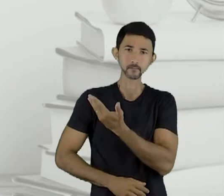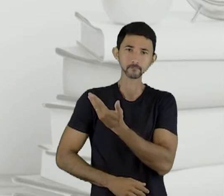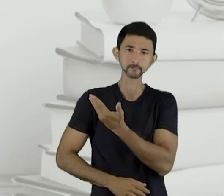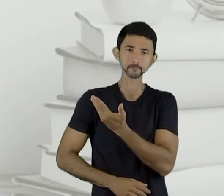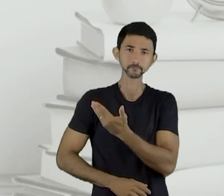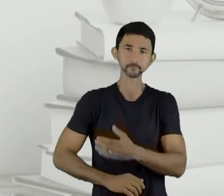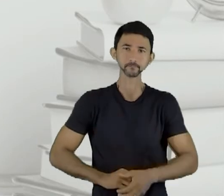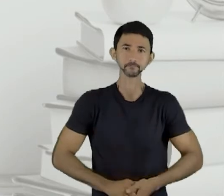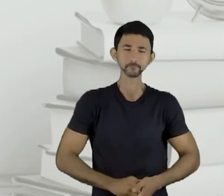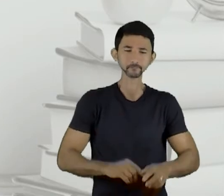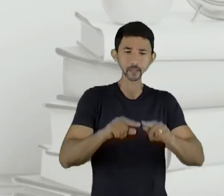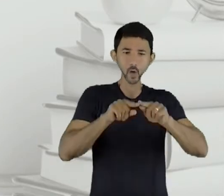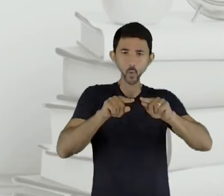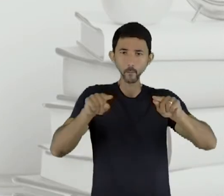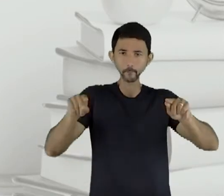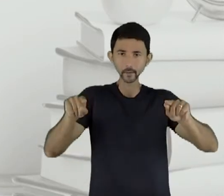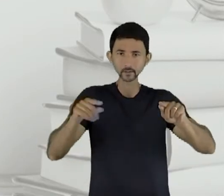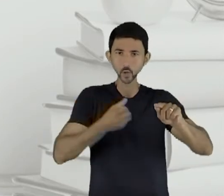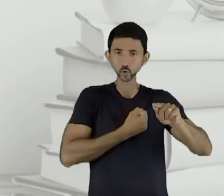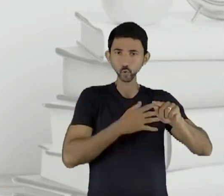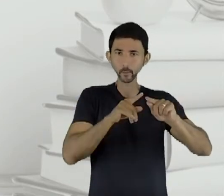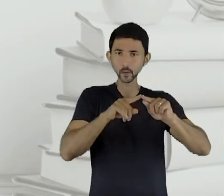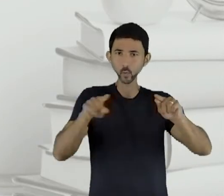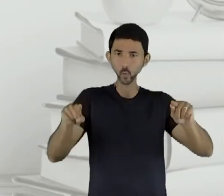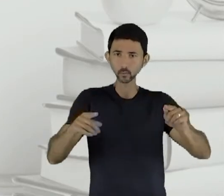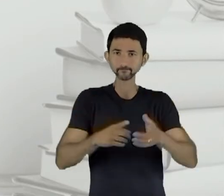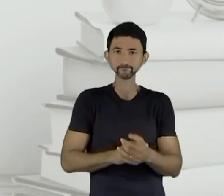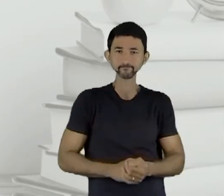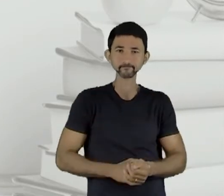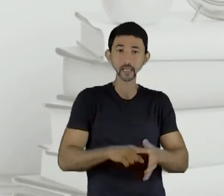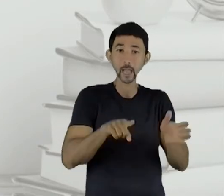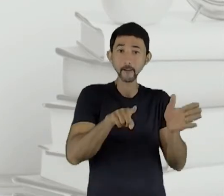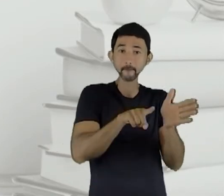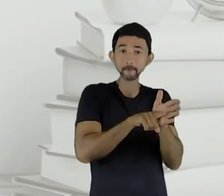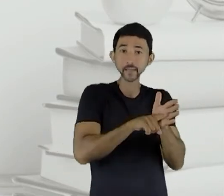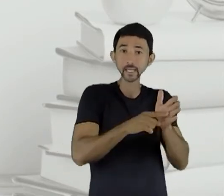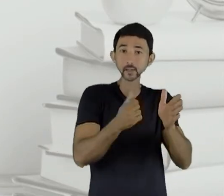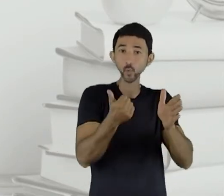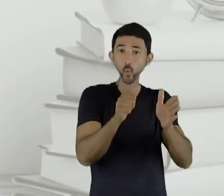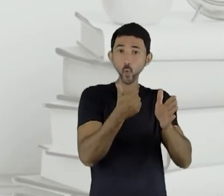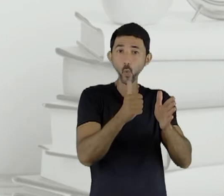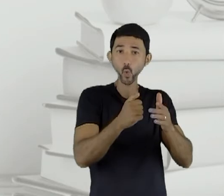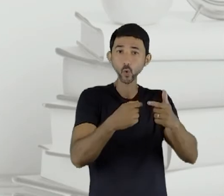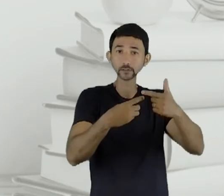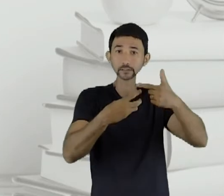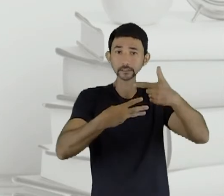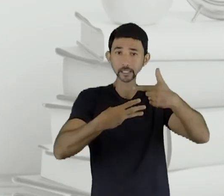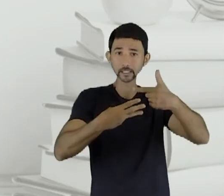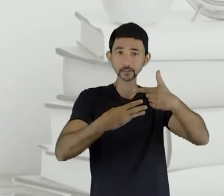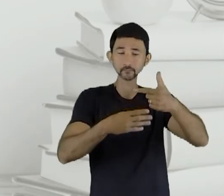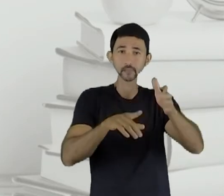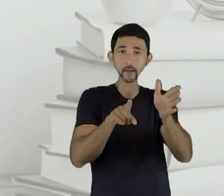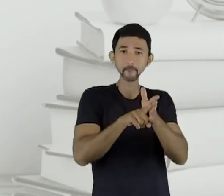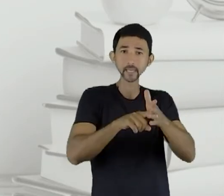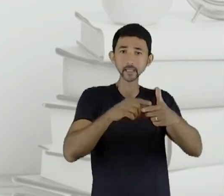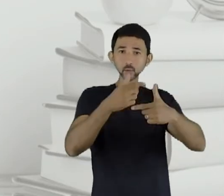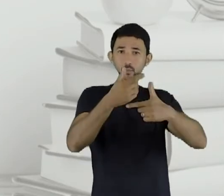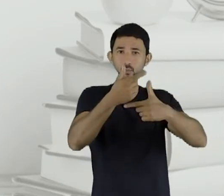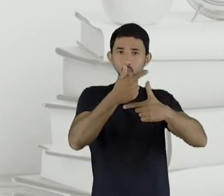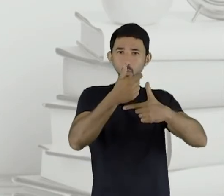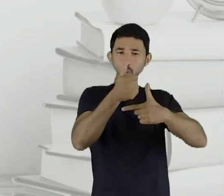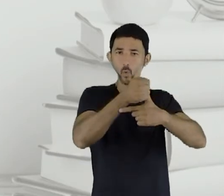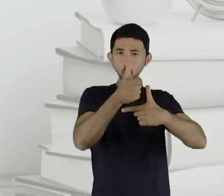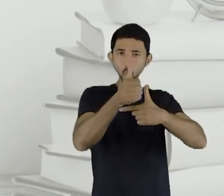Na reta numérica, o número racional menos 11 terços. E agora? Vamos verificar.